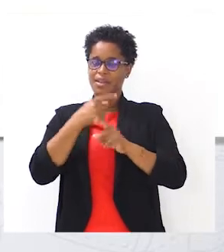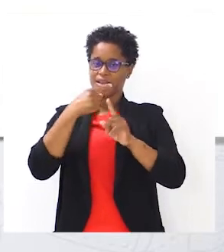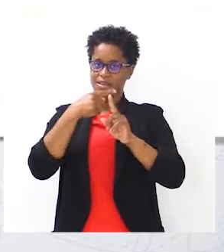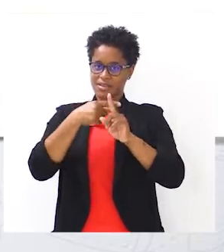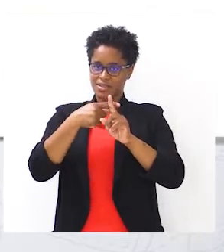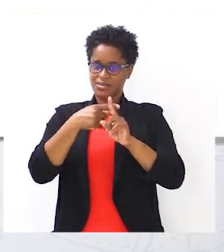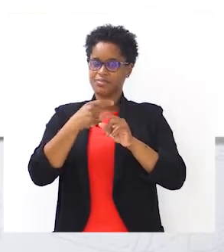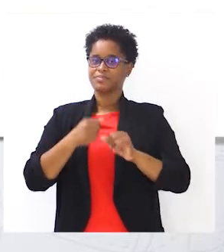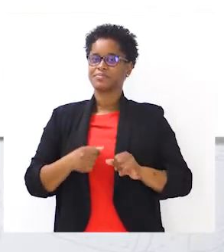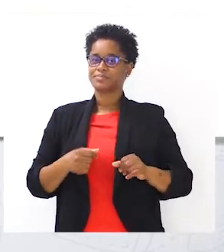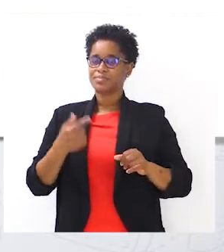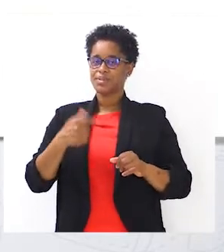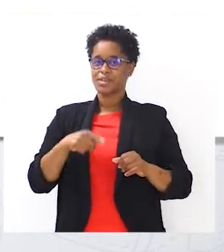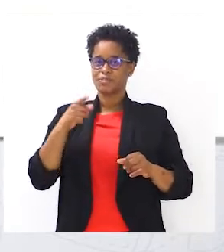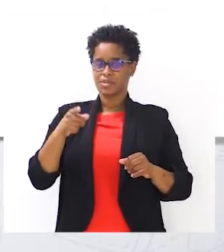Temos aqui